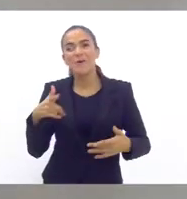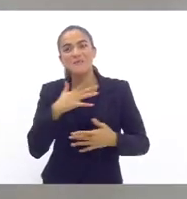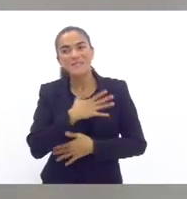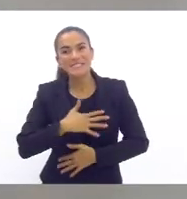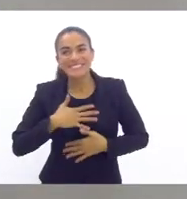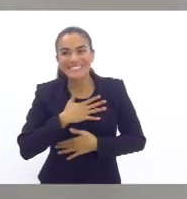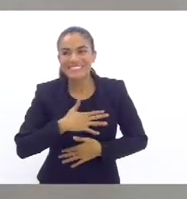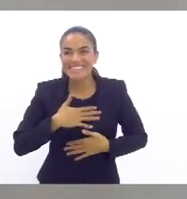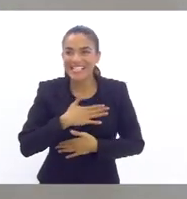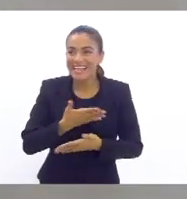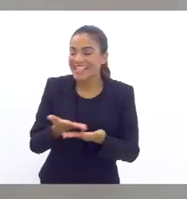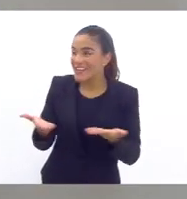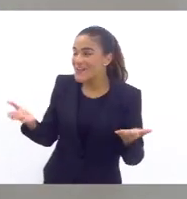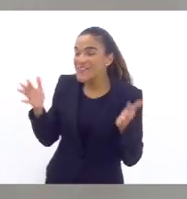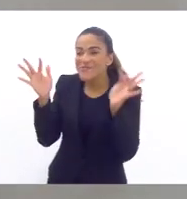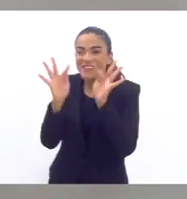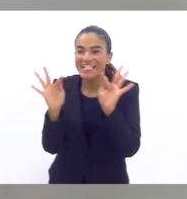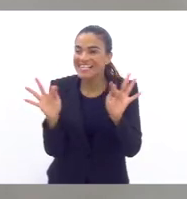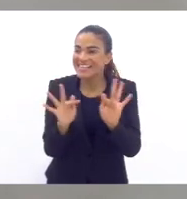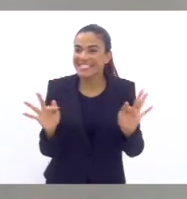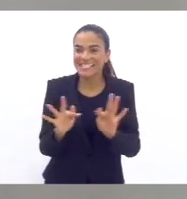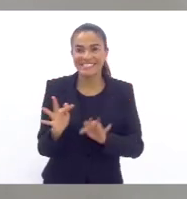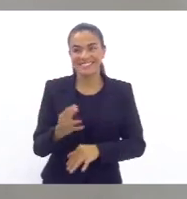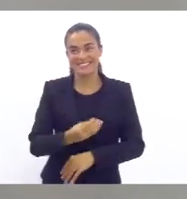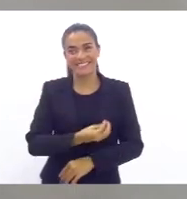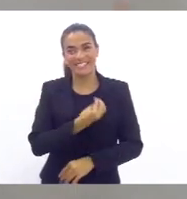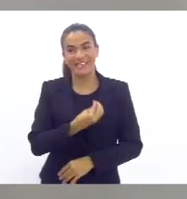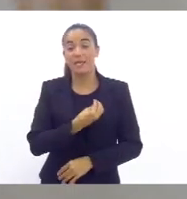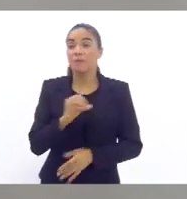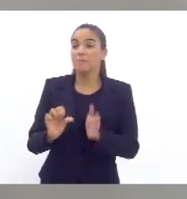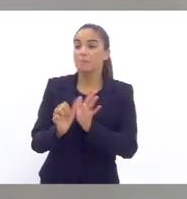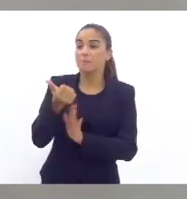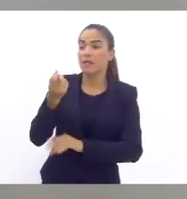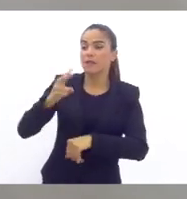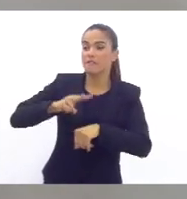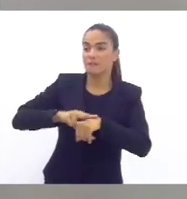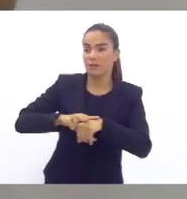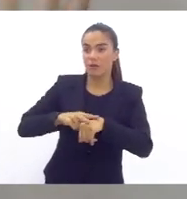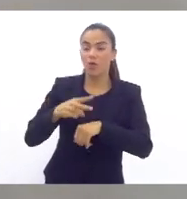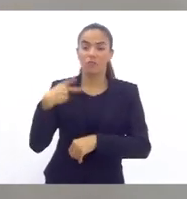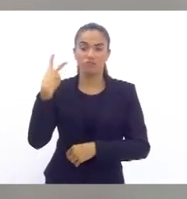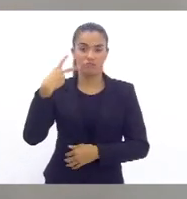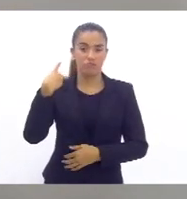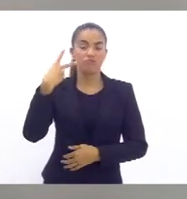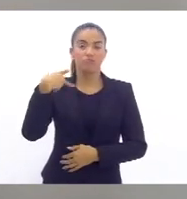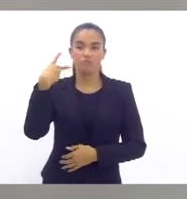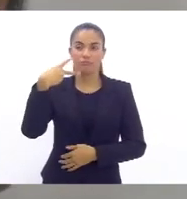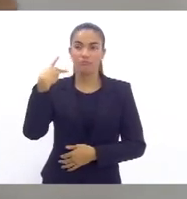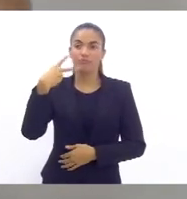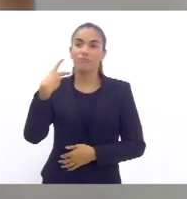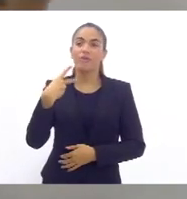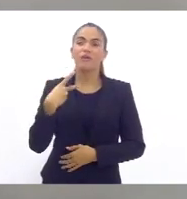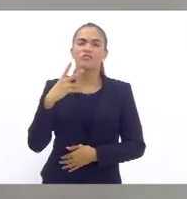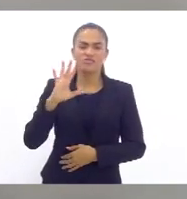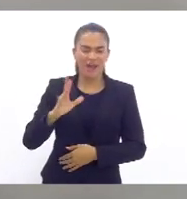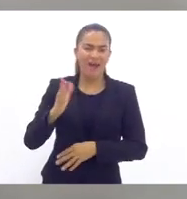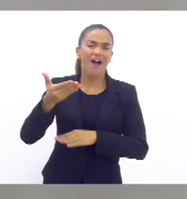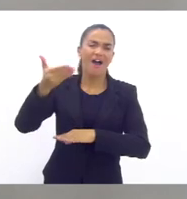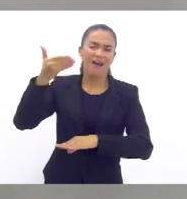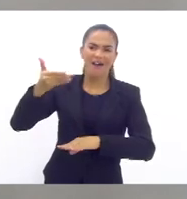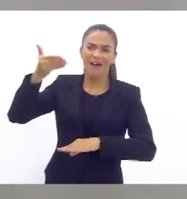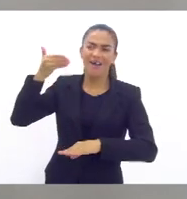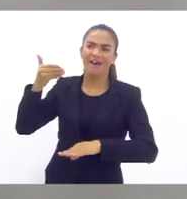saudades Tô muito feliz de estar aqui pela primeira vez como vereadora apesar de já já ter participado de muitas